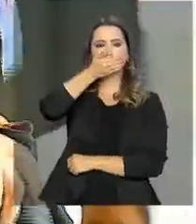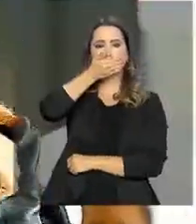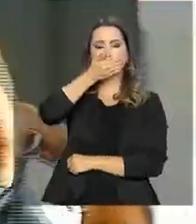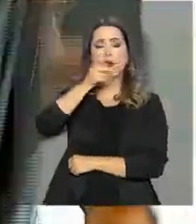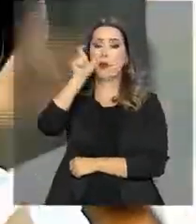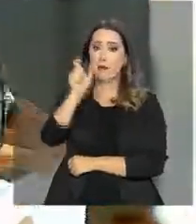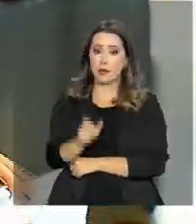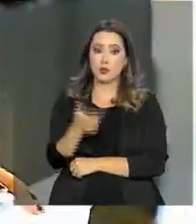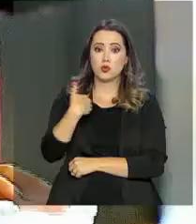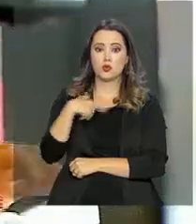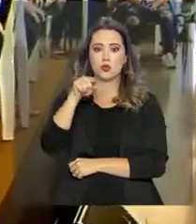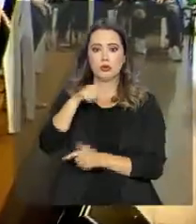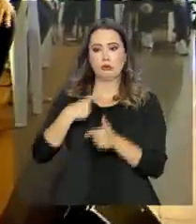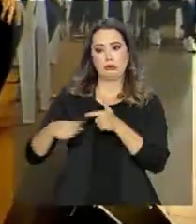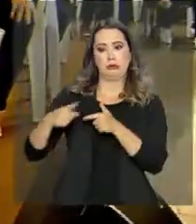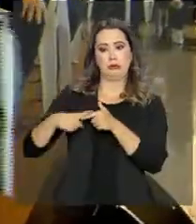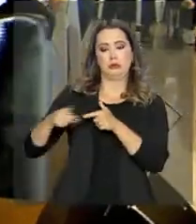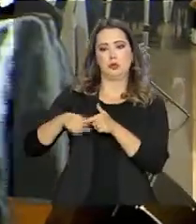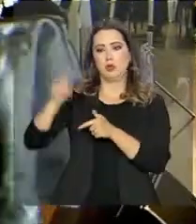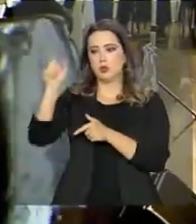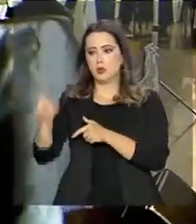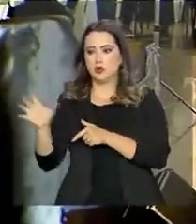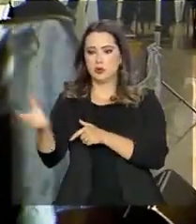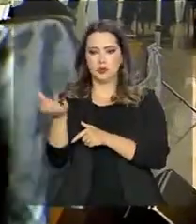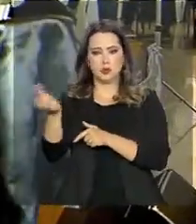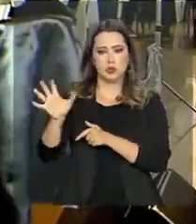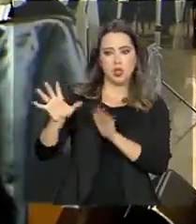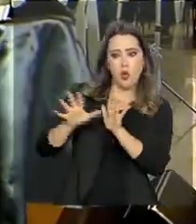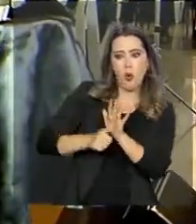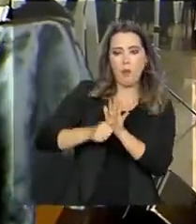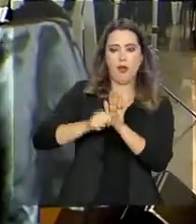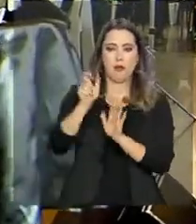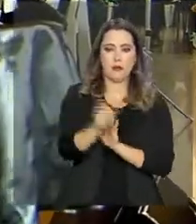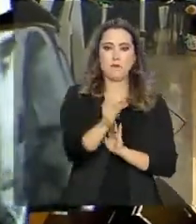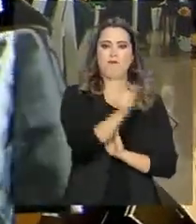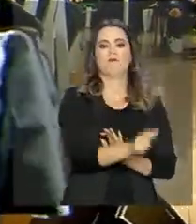sensação de quem cai em uma armadilha de traficantes de seres humanos.